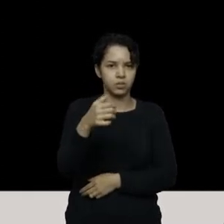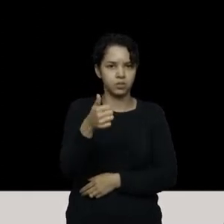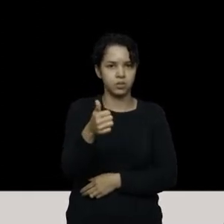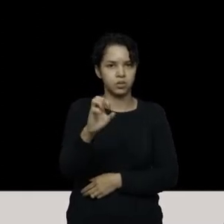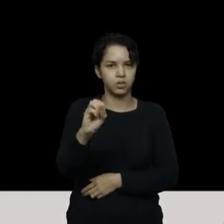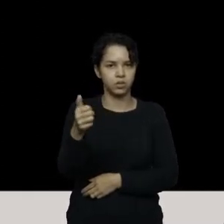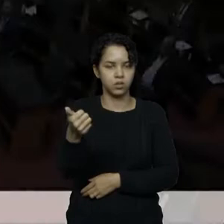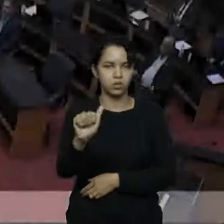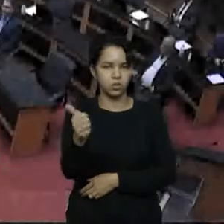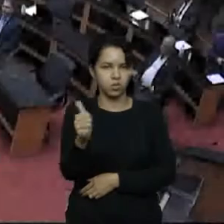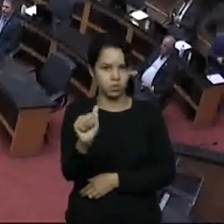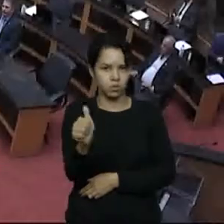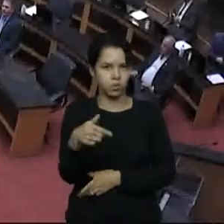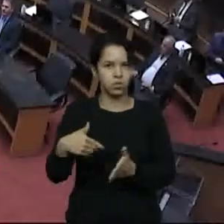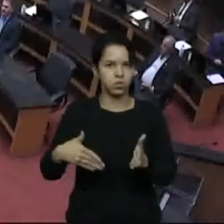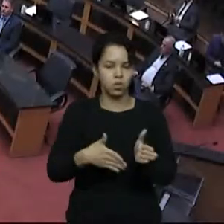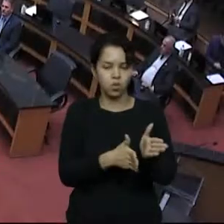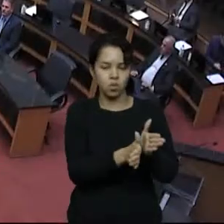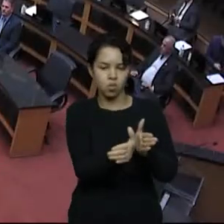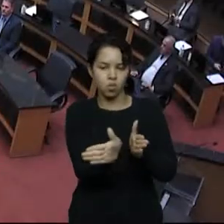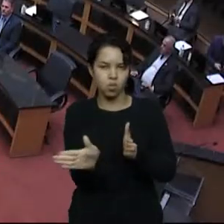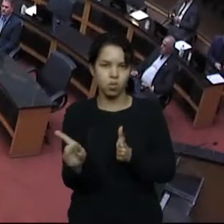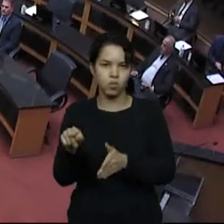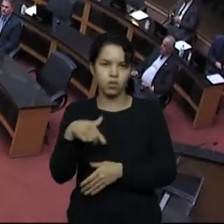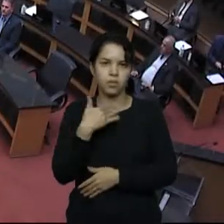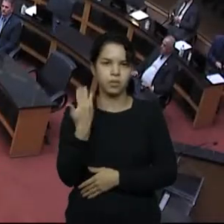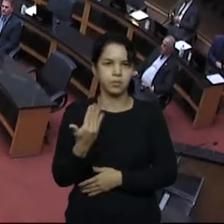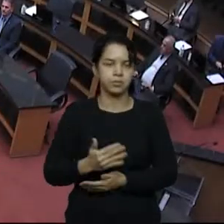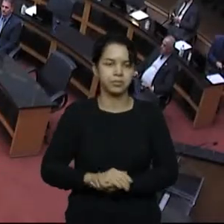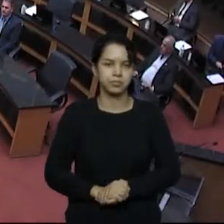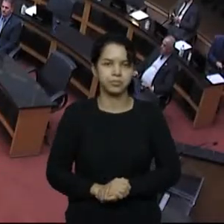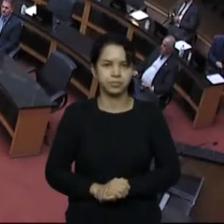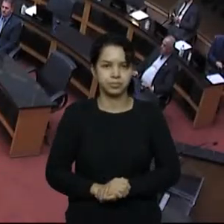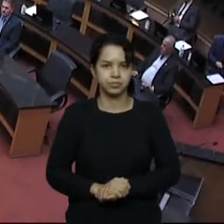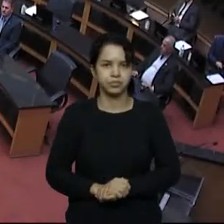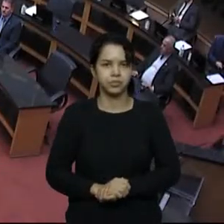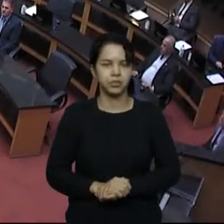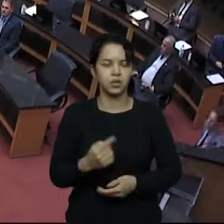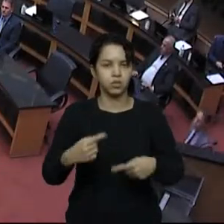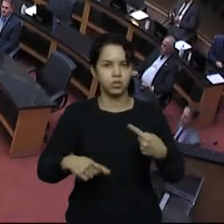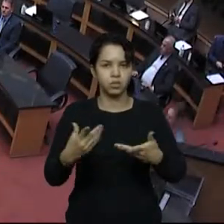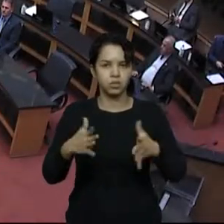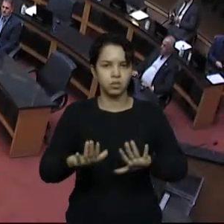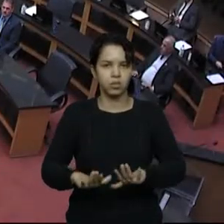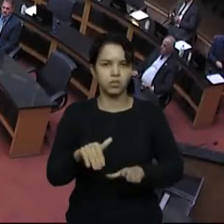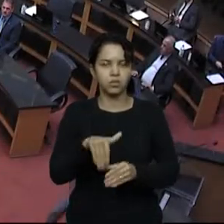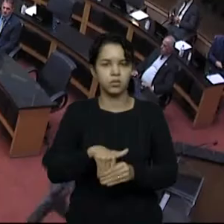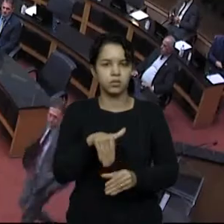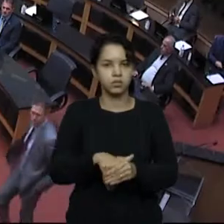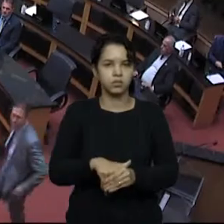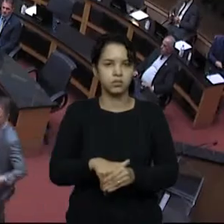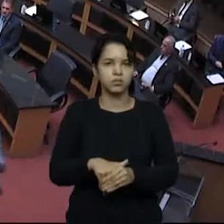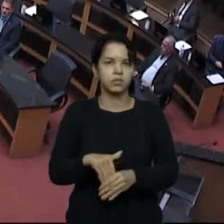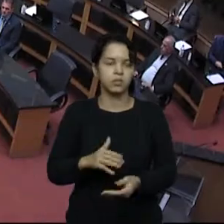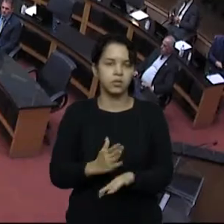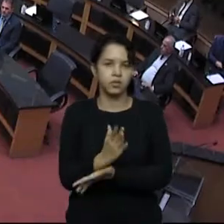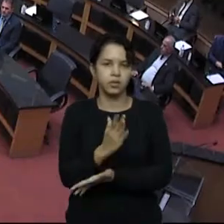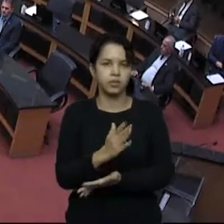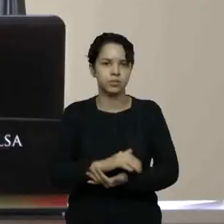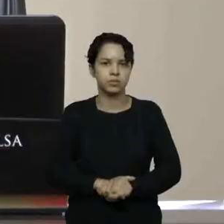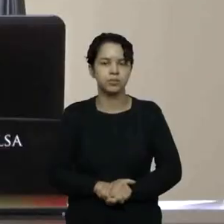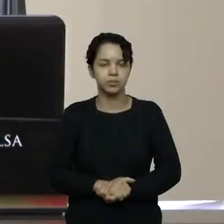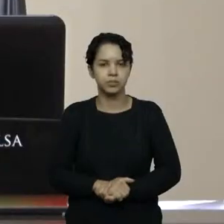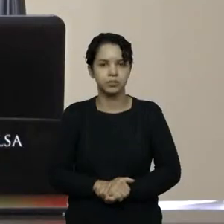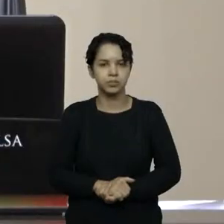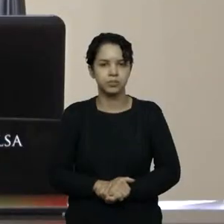curva da morte a discussão não havendo Quem Queira discutir em votação aprovada